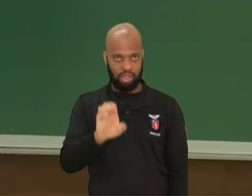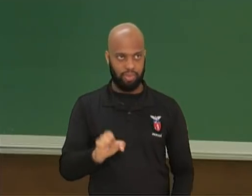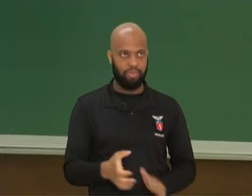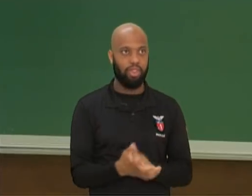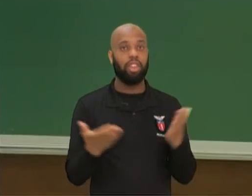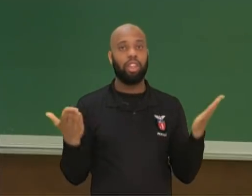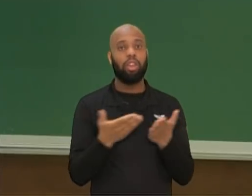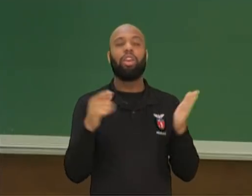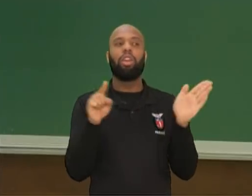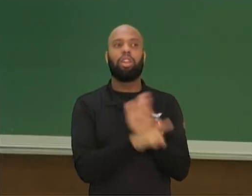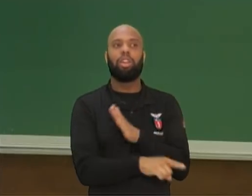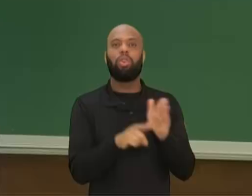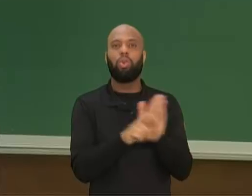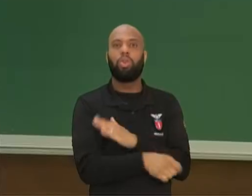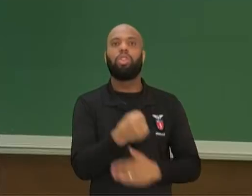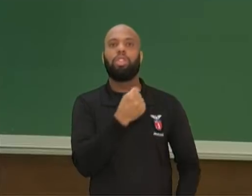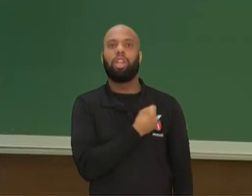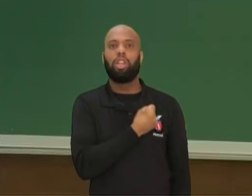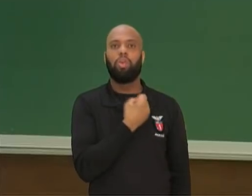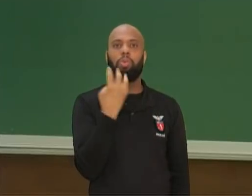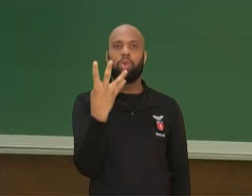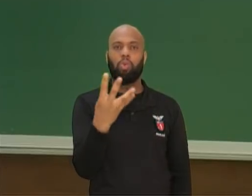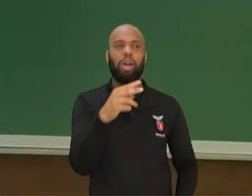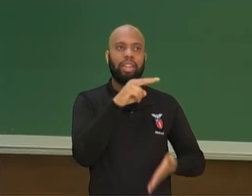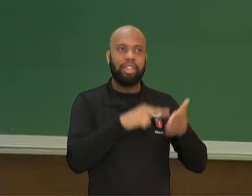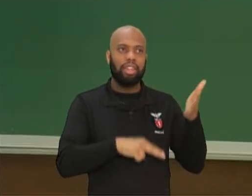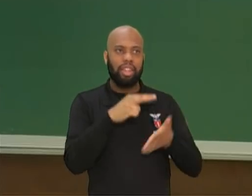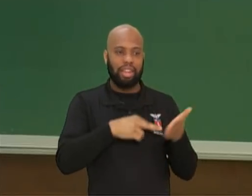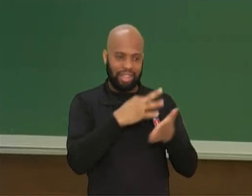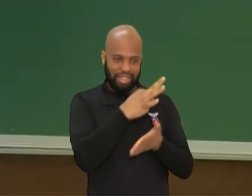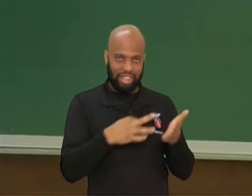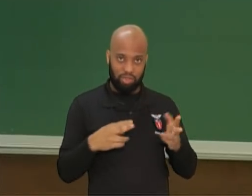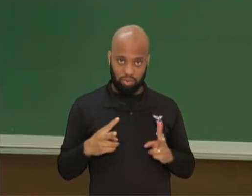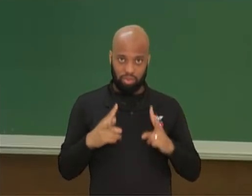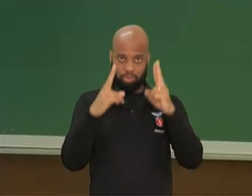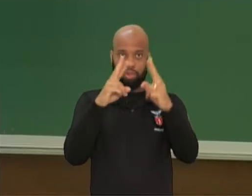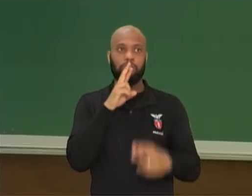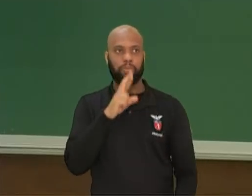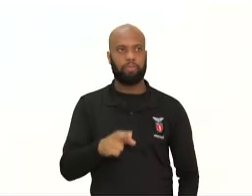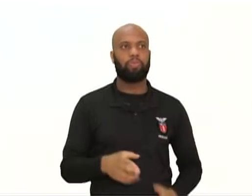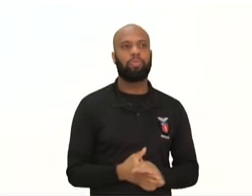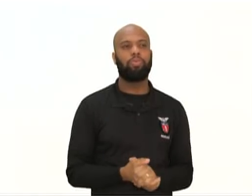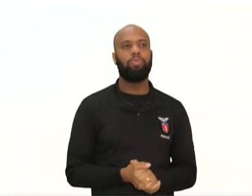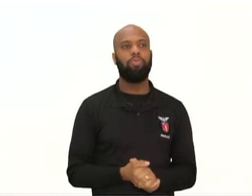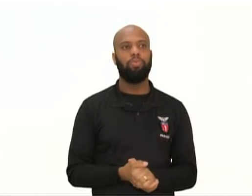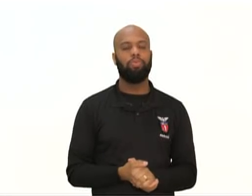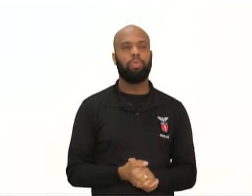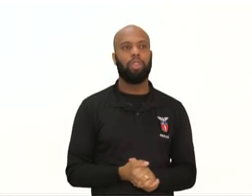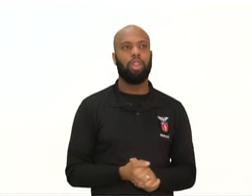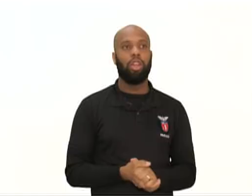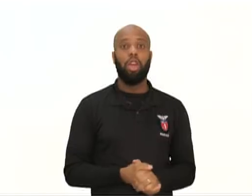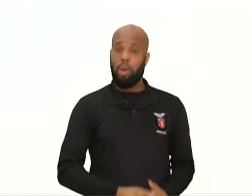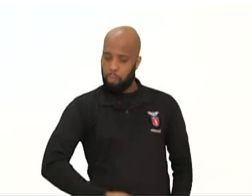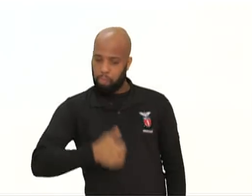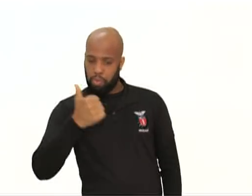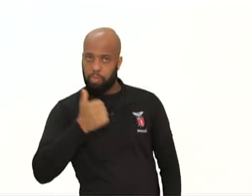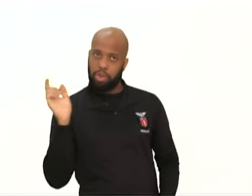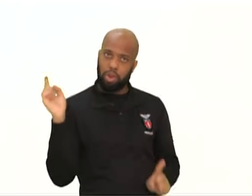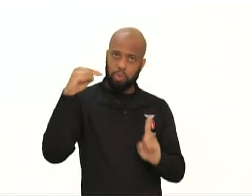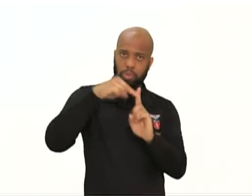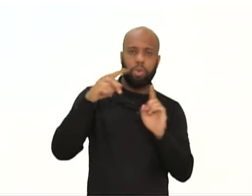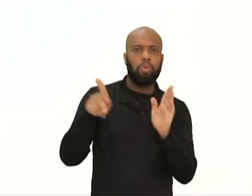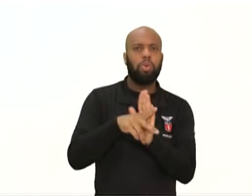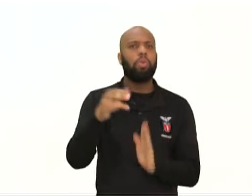Estamos aqui na questão de número 4 e nós vamos ler o trecho para a gente poder responder. O primeiro intuito